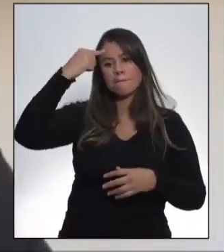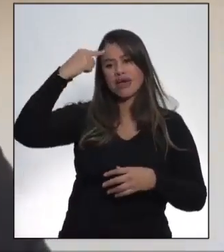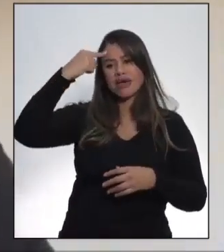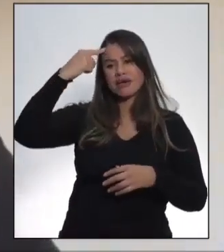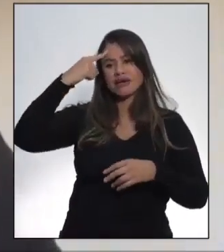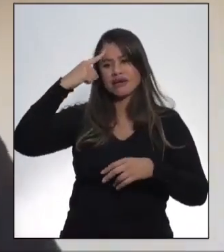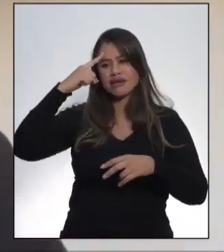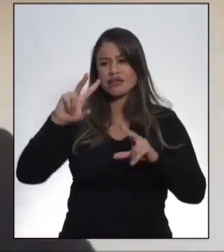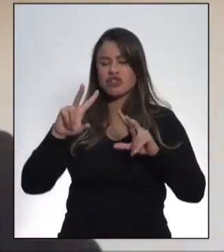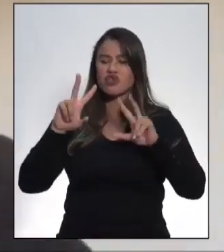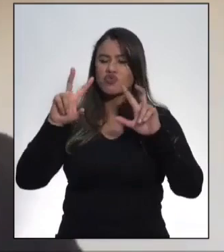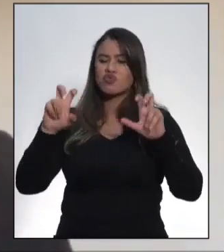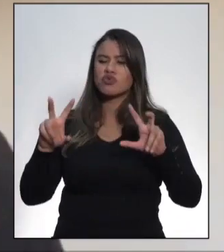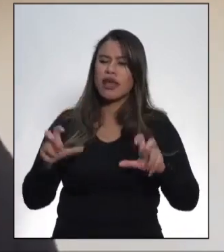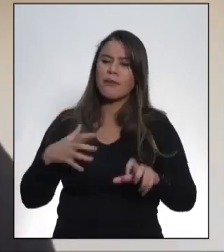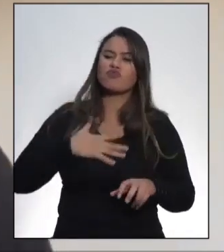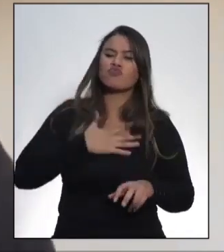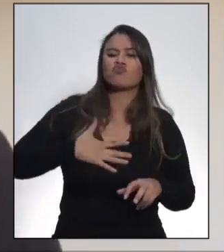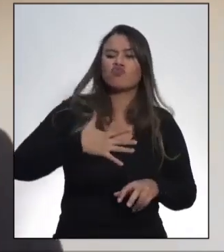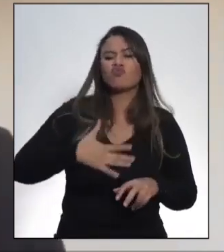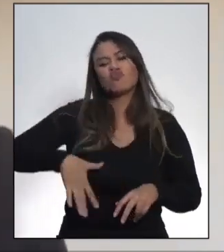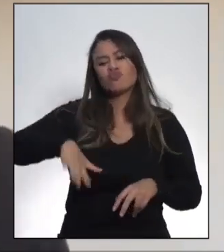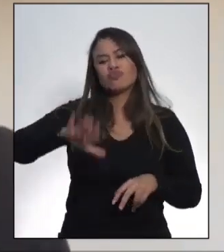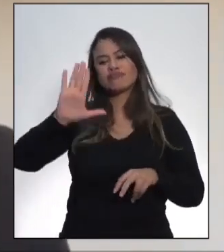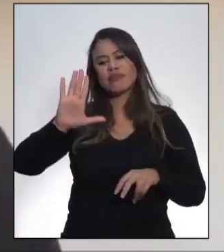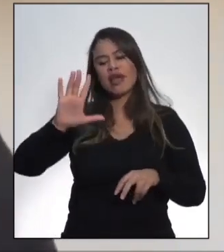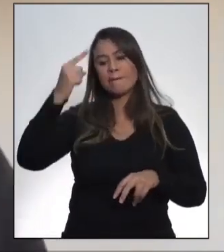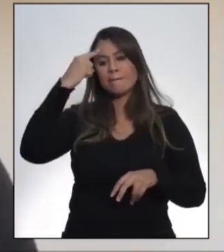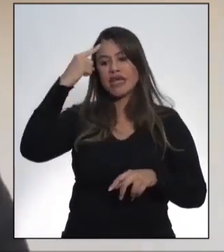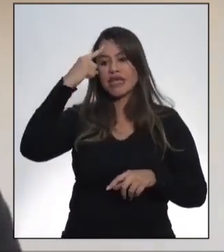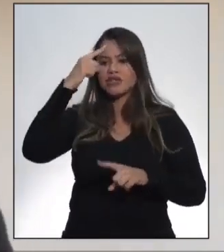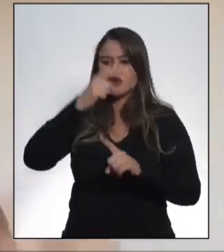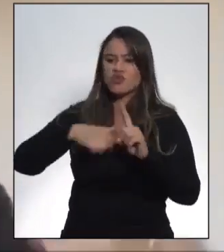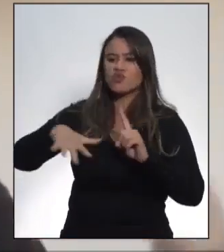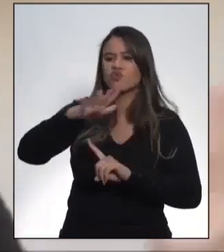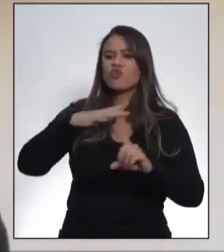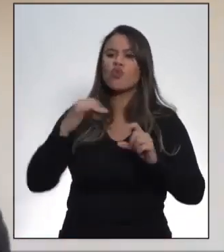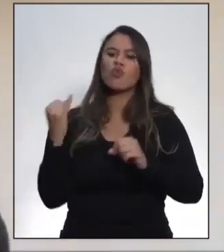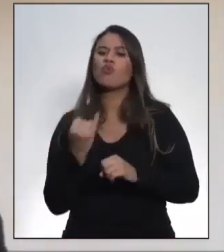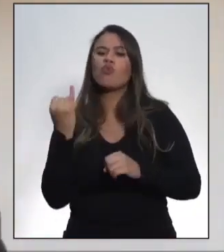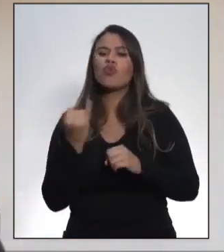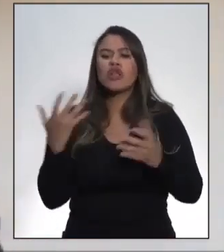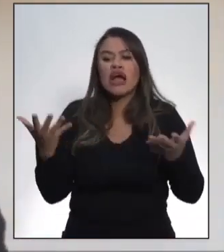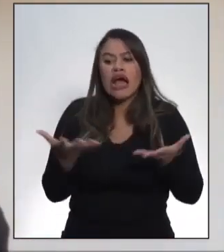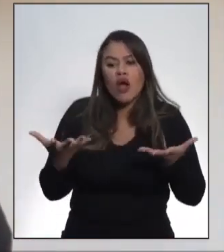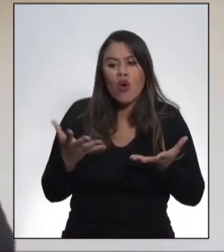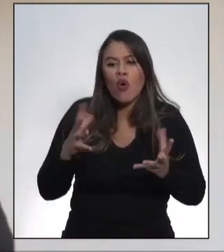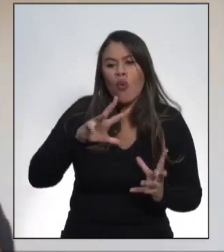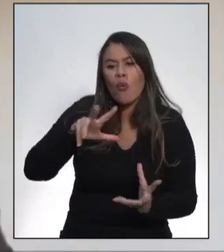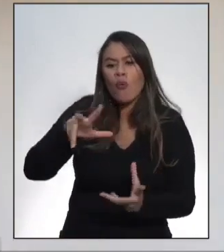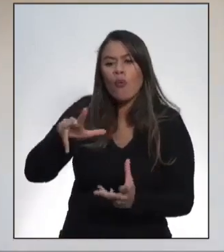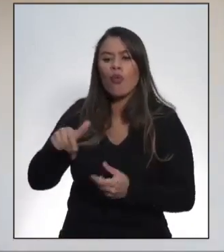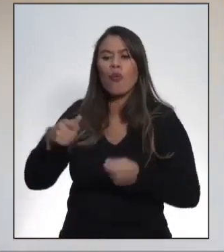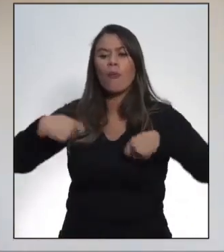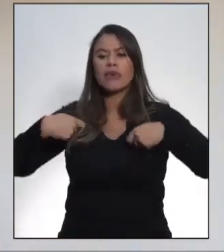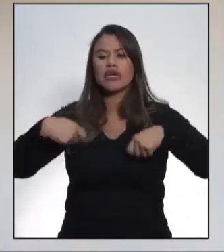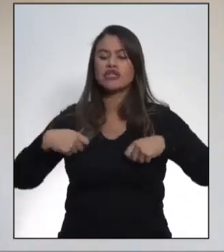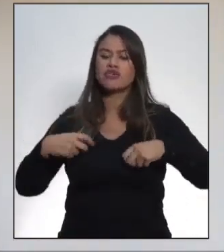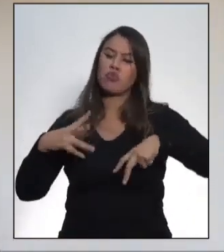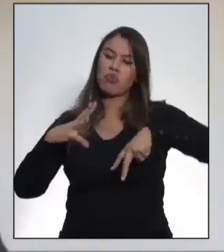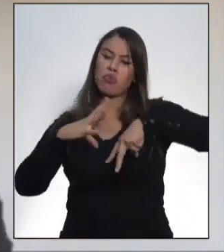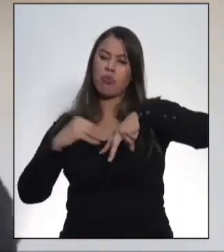mais? Pensa nos grandes assuntos da humanidade. Quais são esses grandes assuntos?